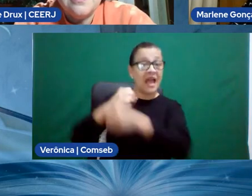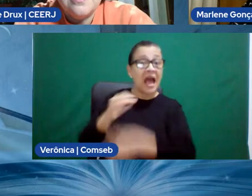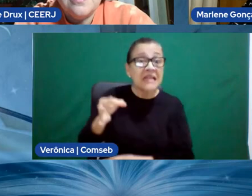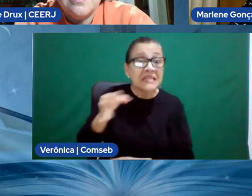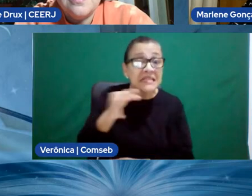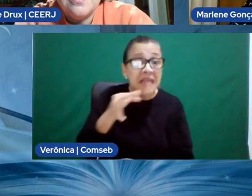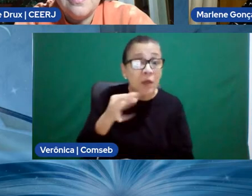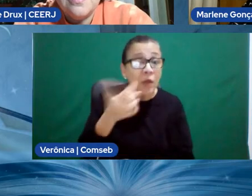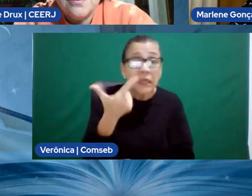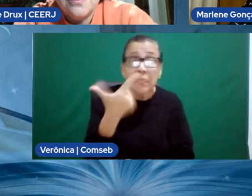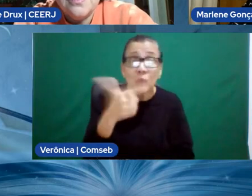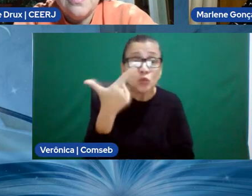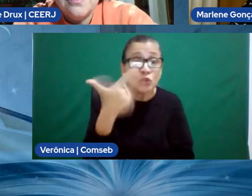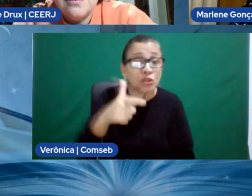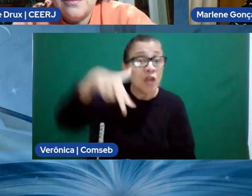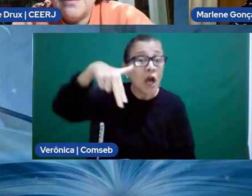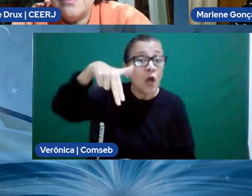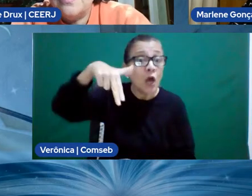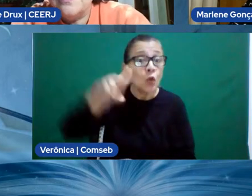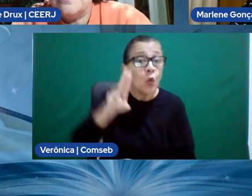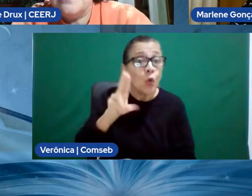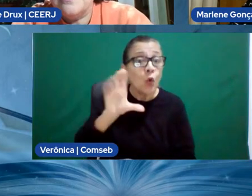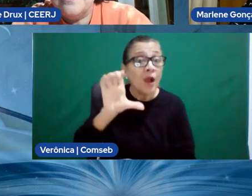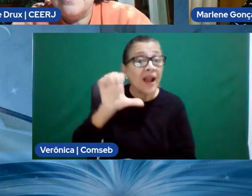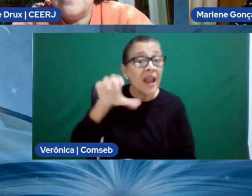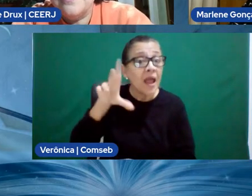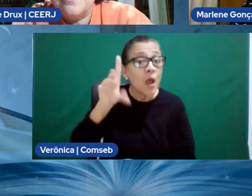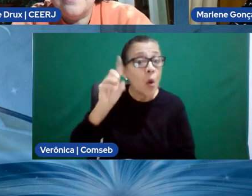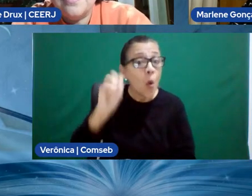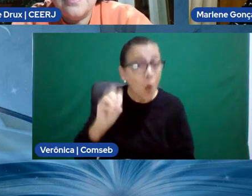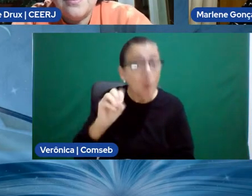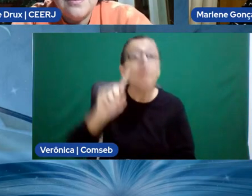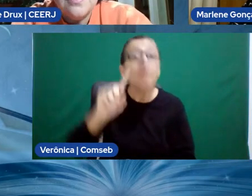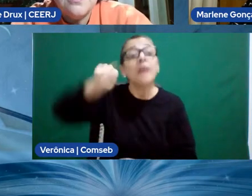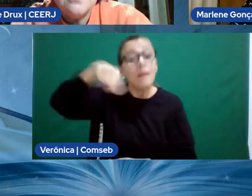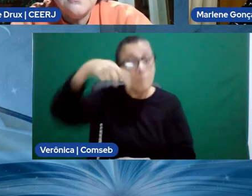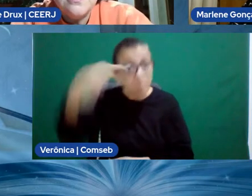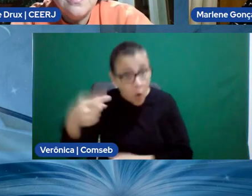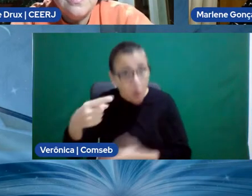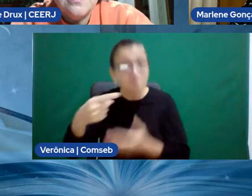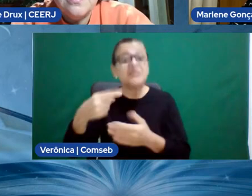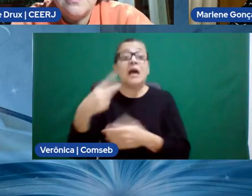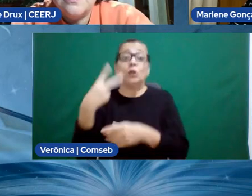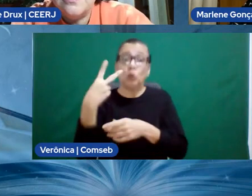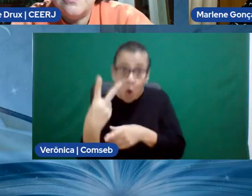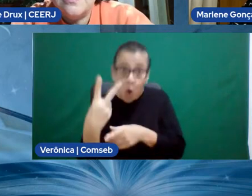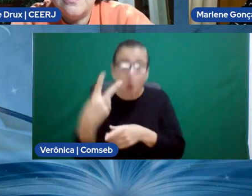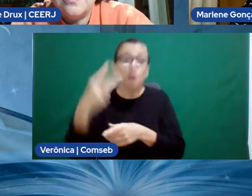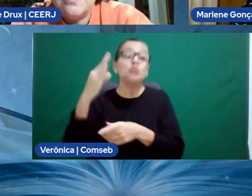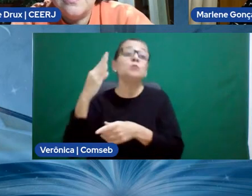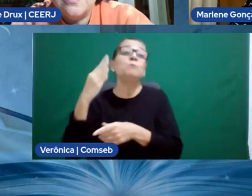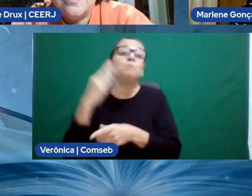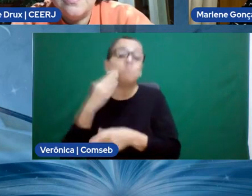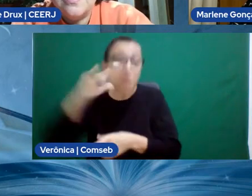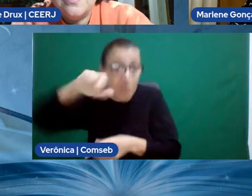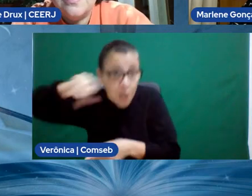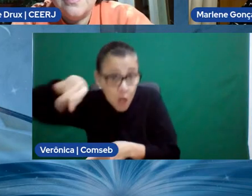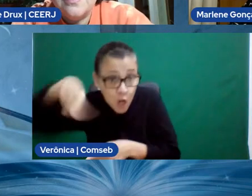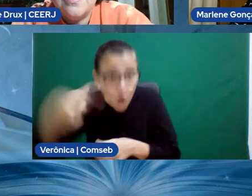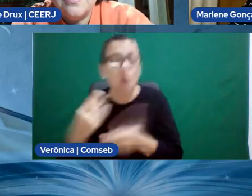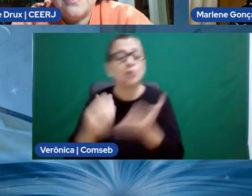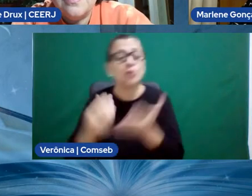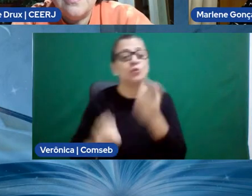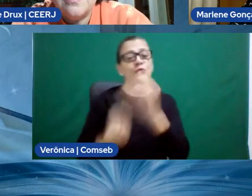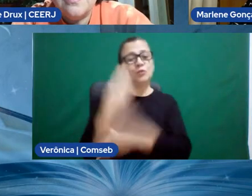núcleo. E há 2 bilhões e 500 milhões é que começou a surgir o núcleo. É como se diz, é a matéria como se fosse